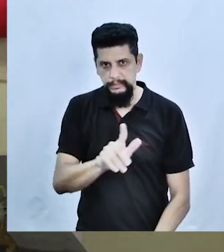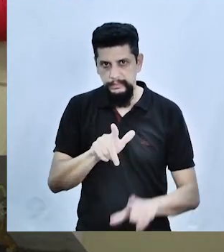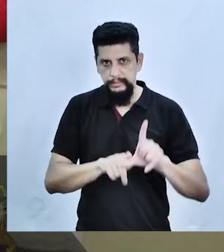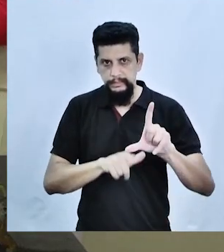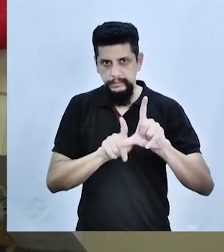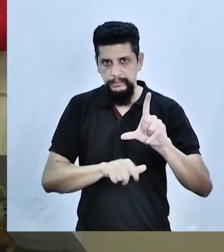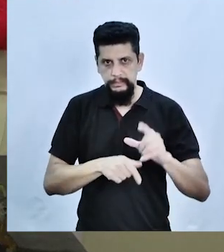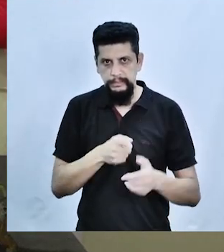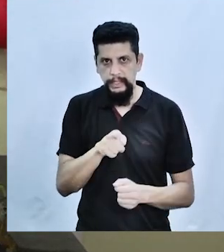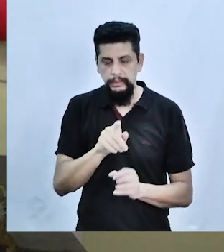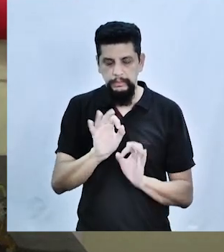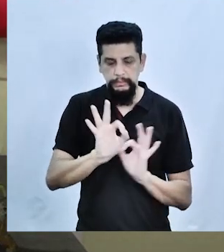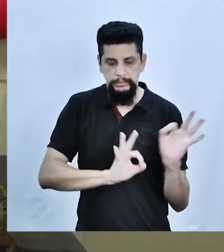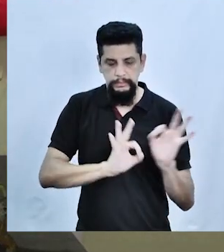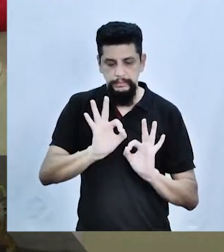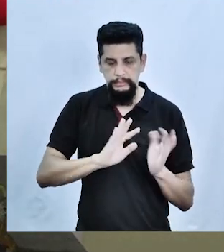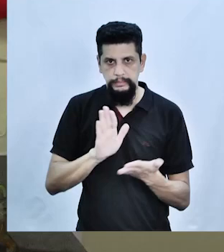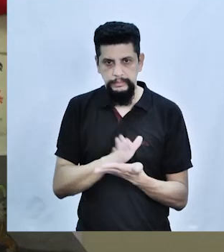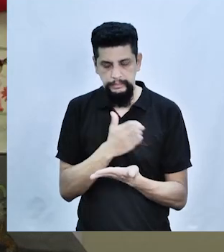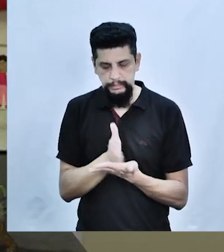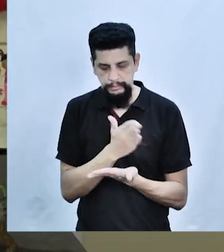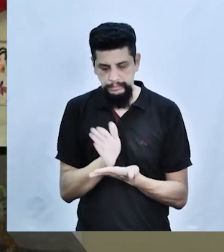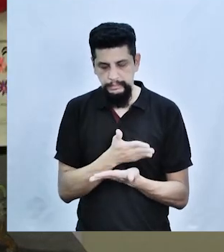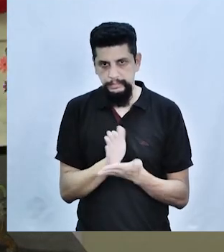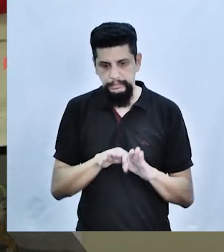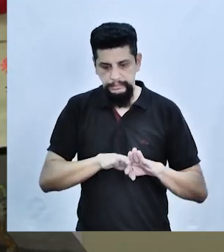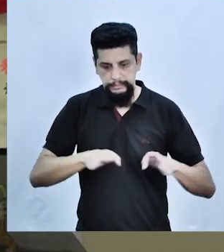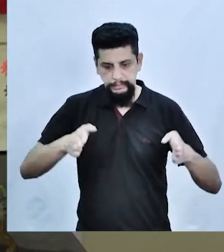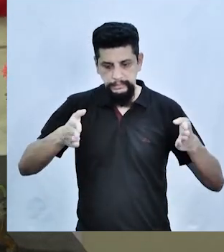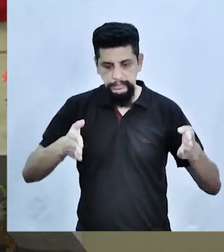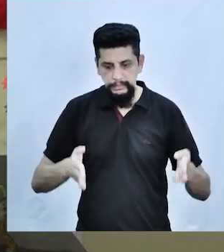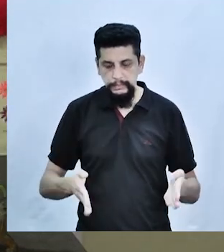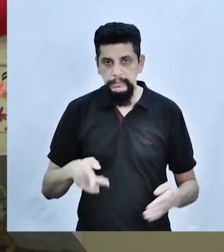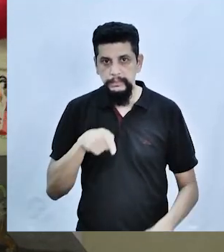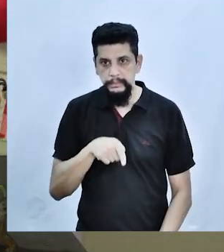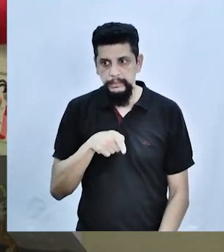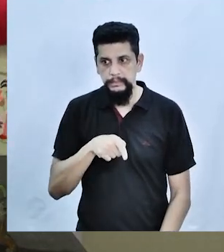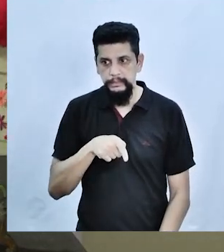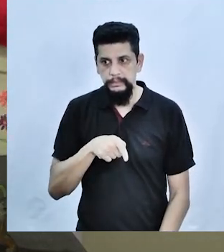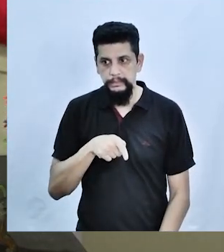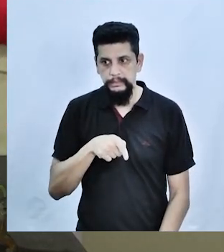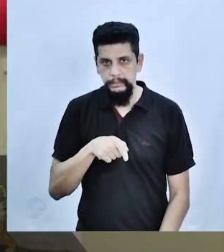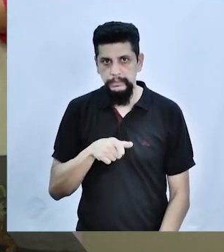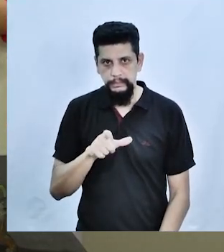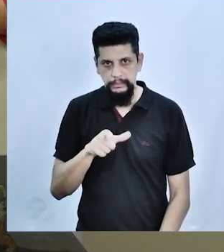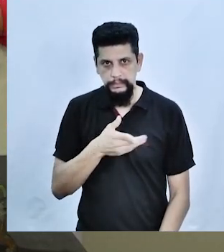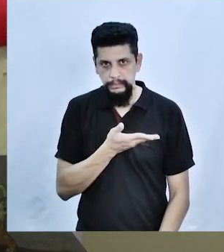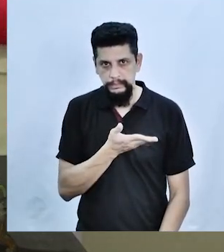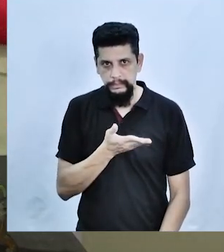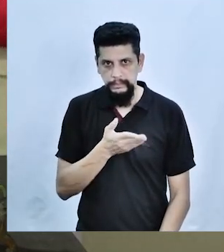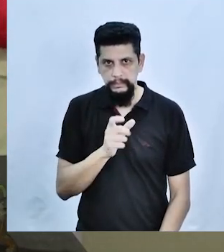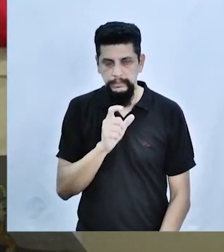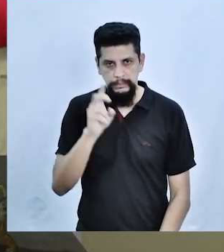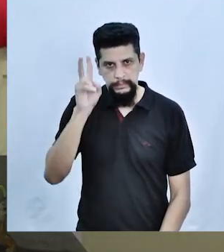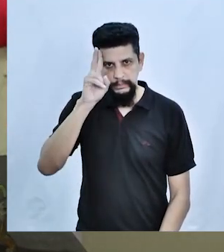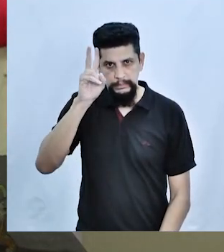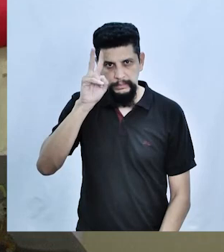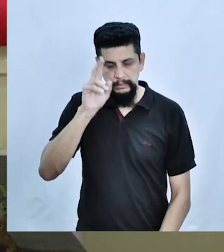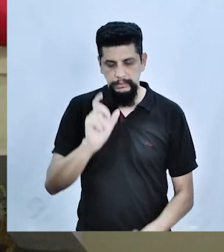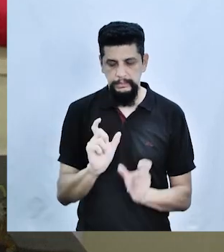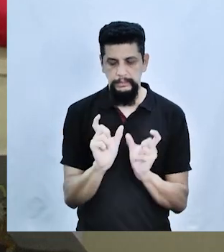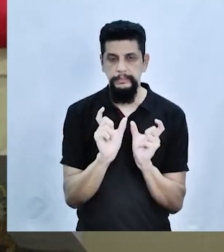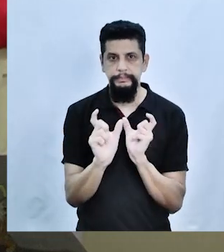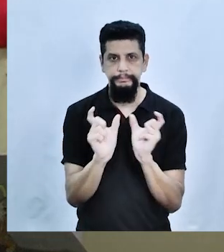letras que era para vocês separarem no caderno lá na mesa de vocês? E aqui está, olha, estão lembrados